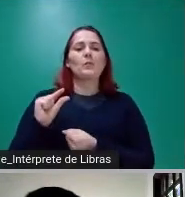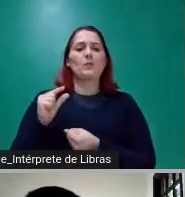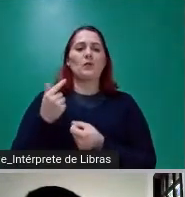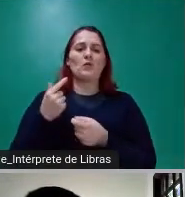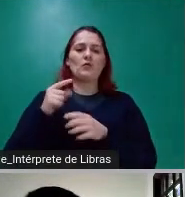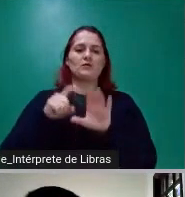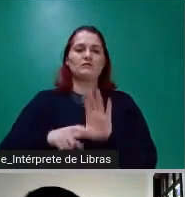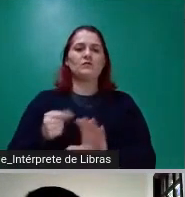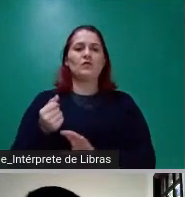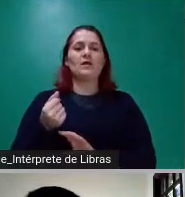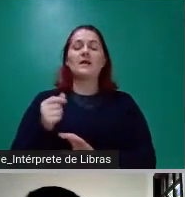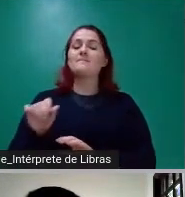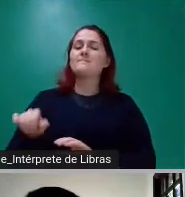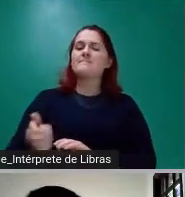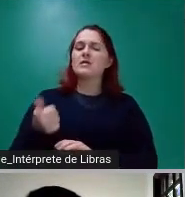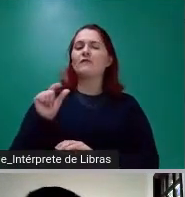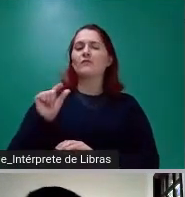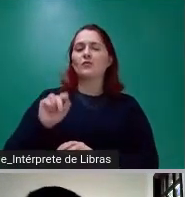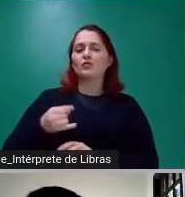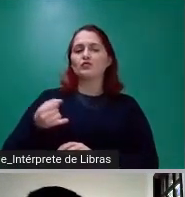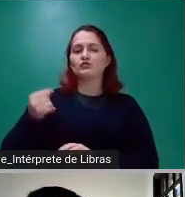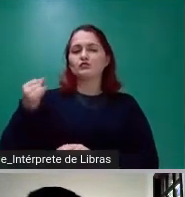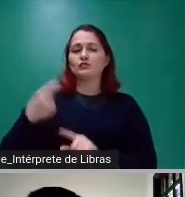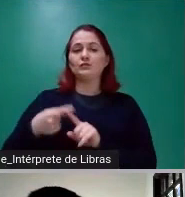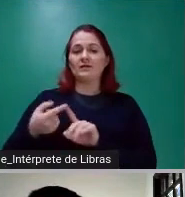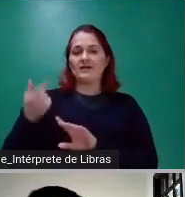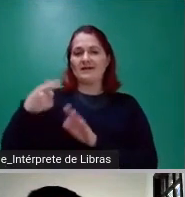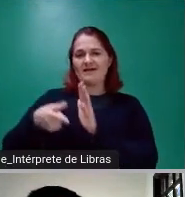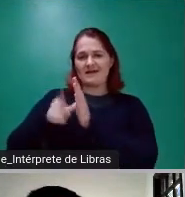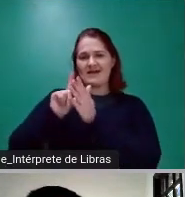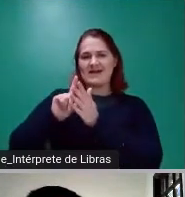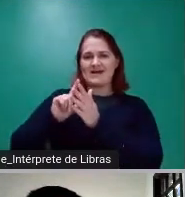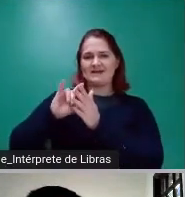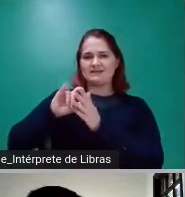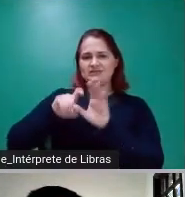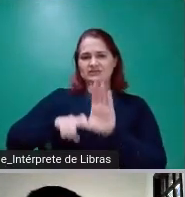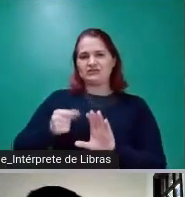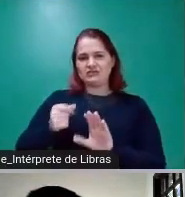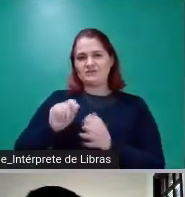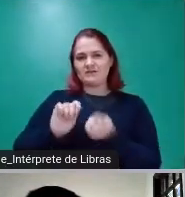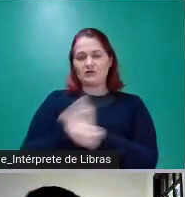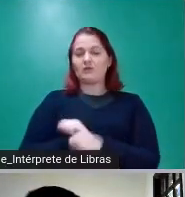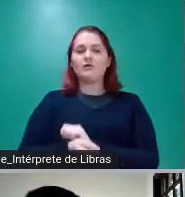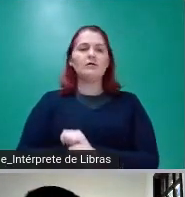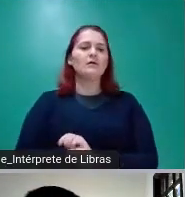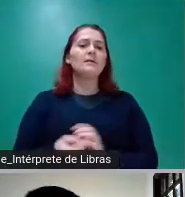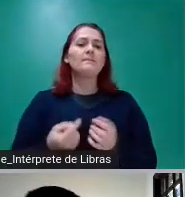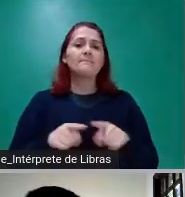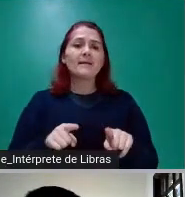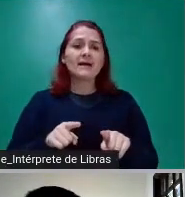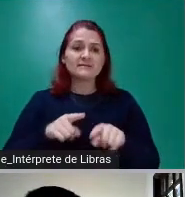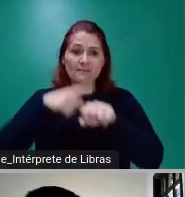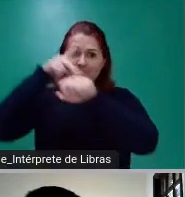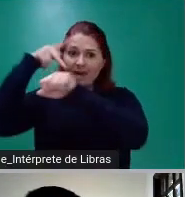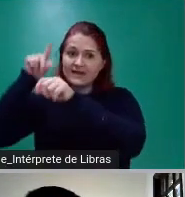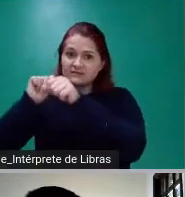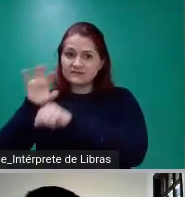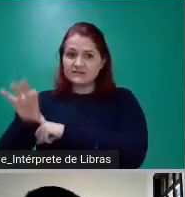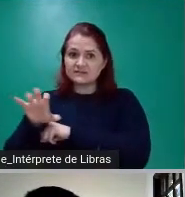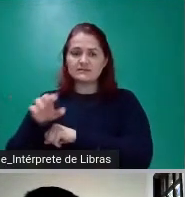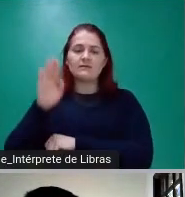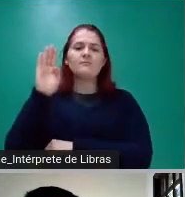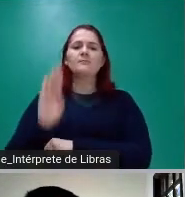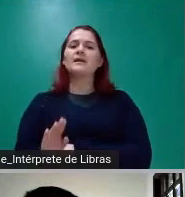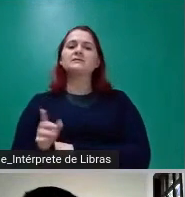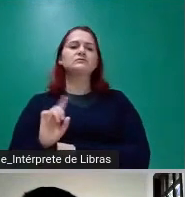elas melhoravam um pouco em relação à dívida antiga. O Brasil fez exatamente o oposto, assumiu ele próprio dívidas ainda maiores com a